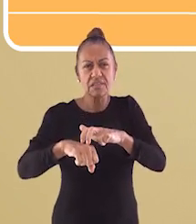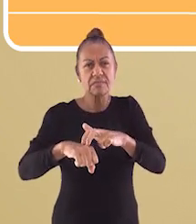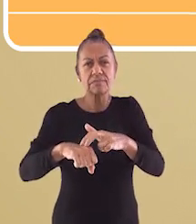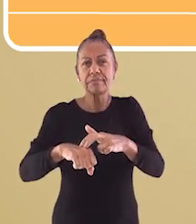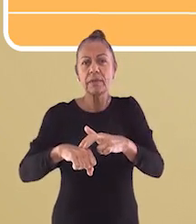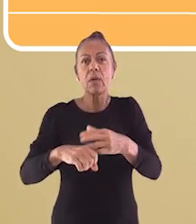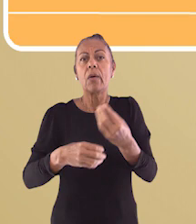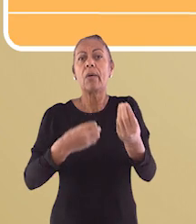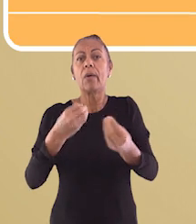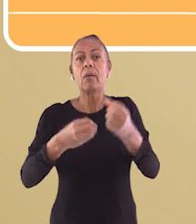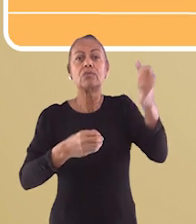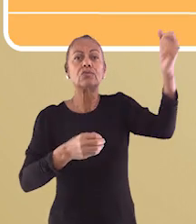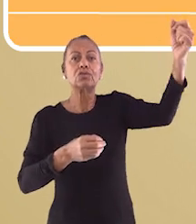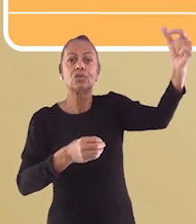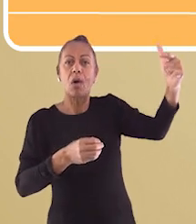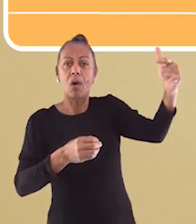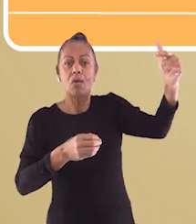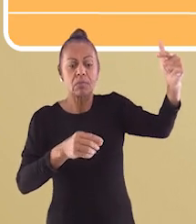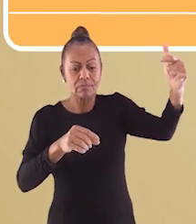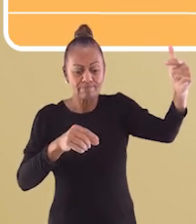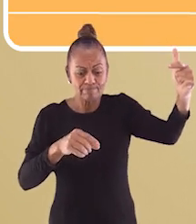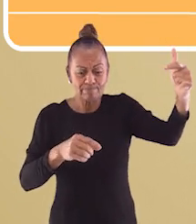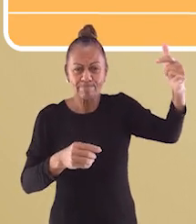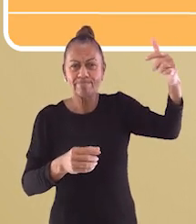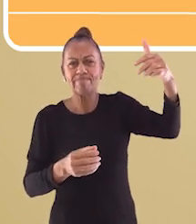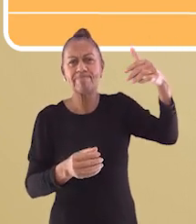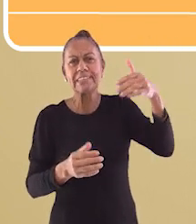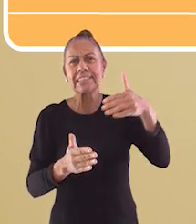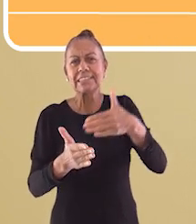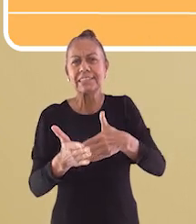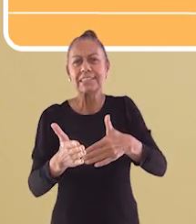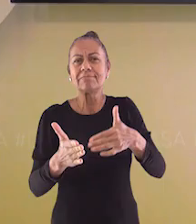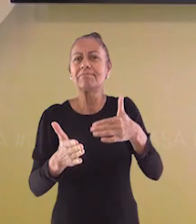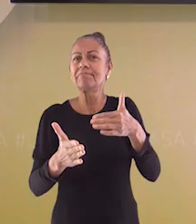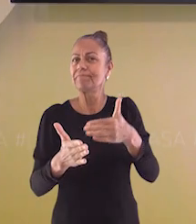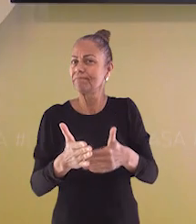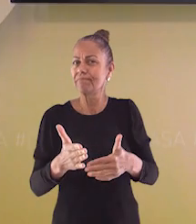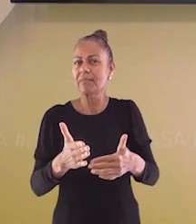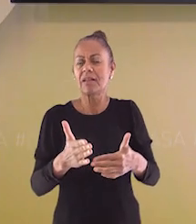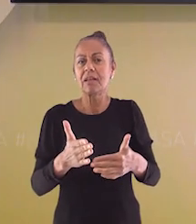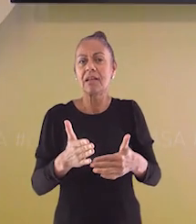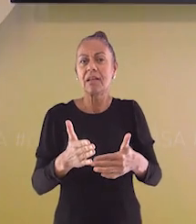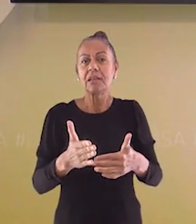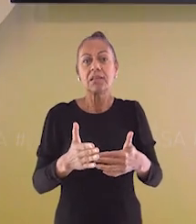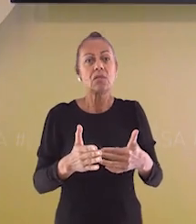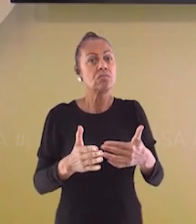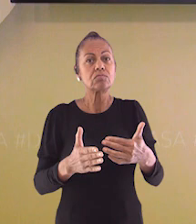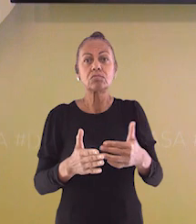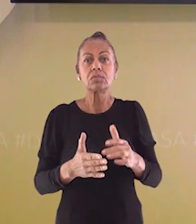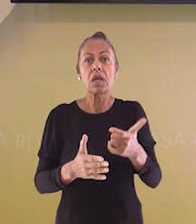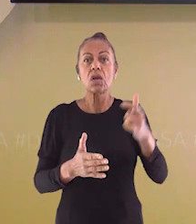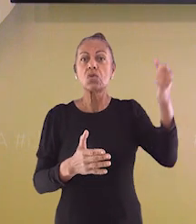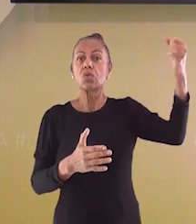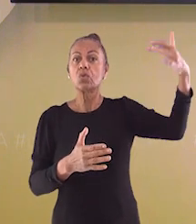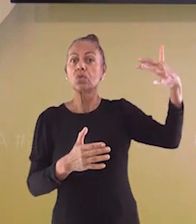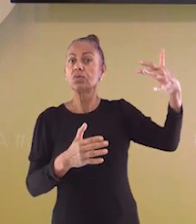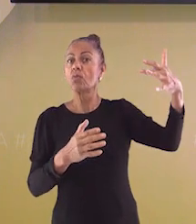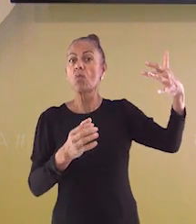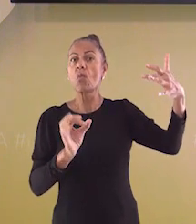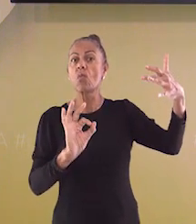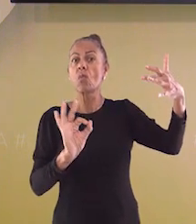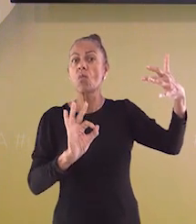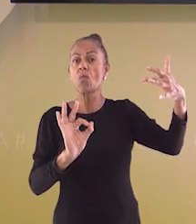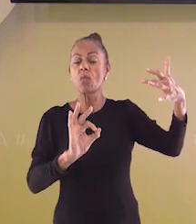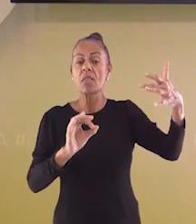planta precisa do sol para poder viver, para poder fazer fotossíntese, etc. Então essa luz não vai chegar nas algas que têm raiz que ficam lá